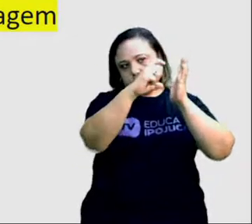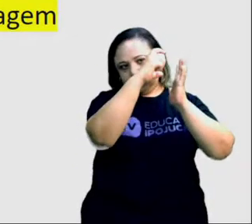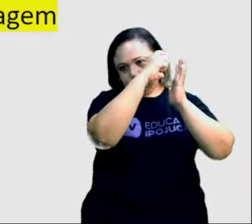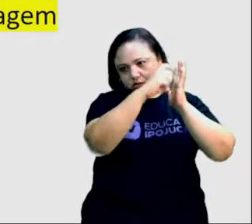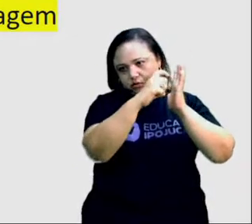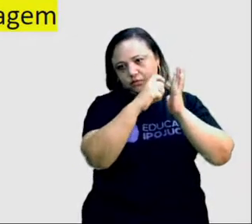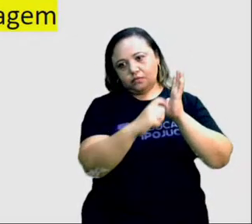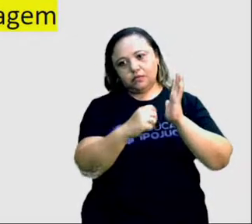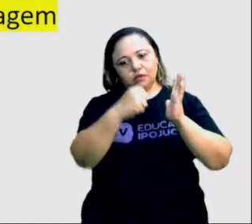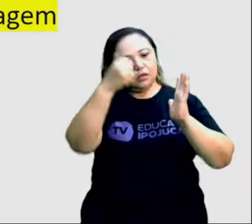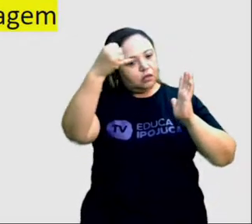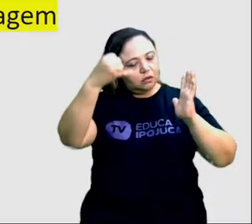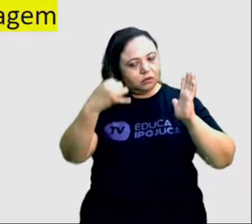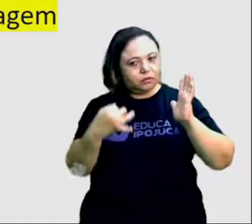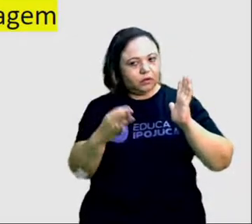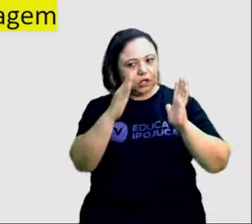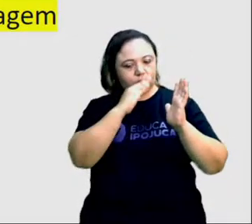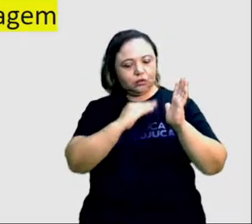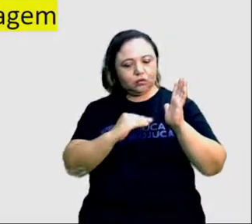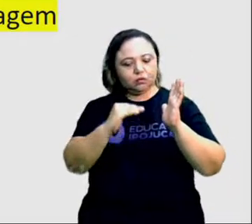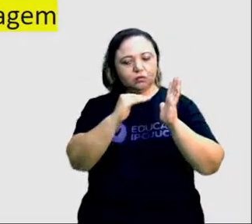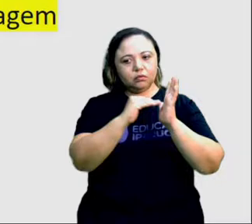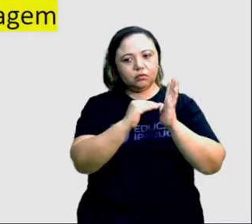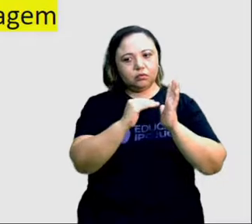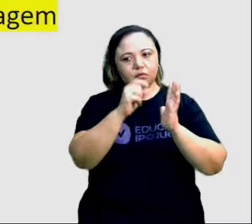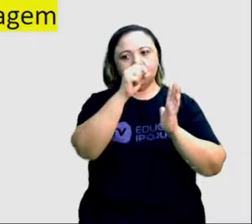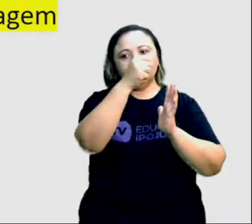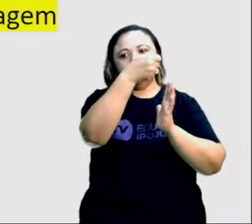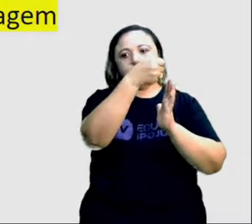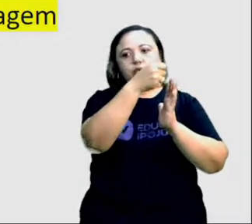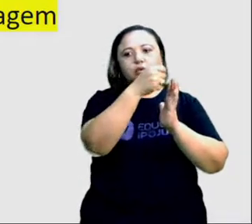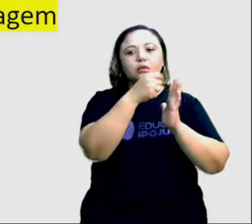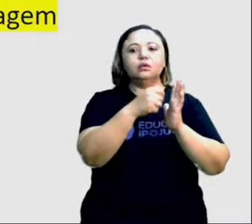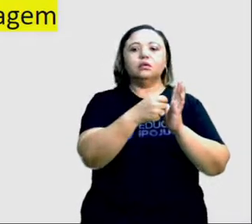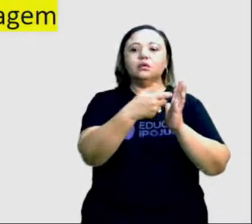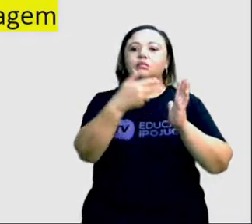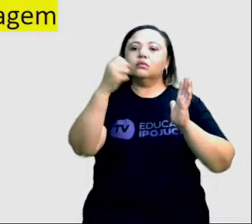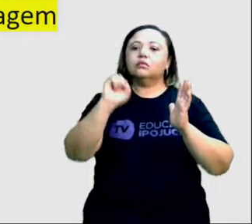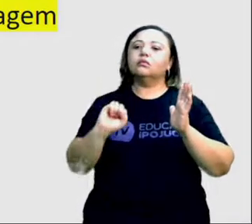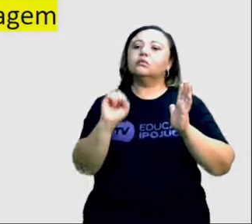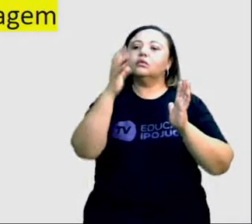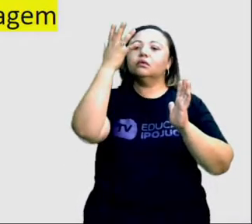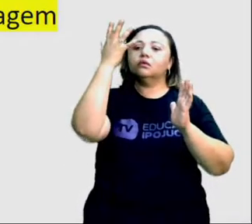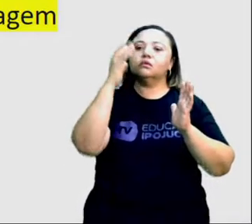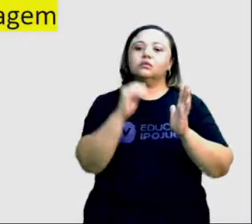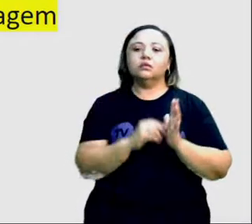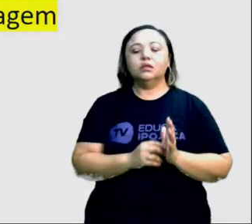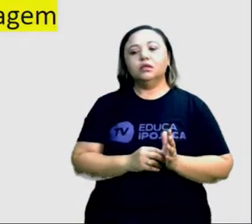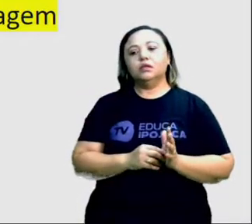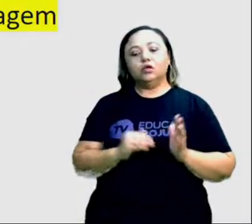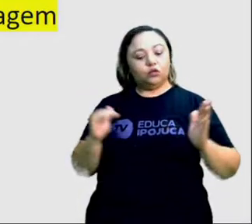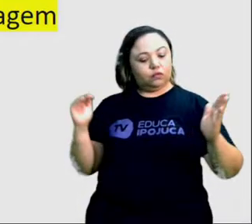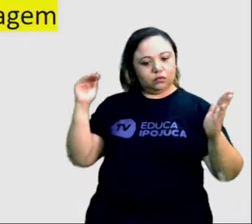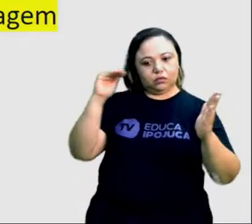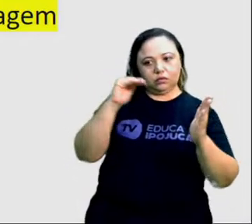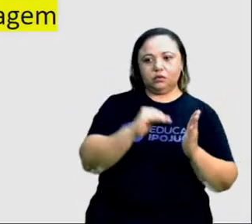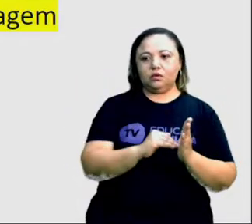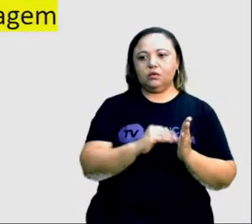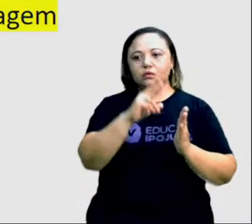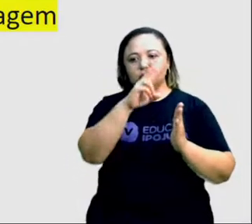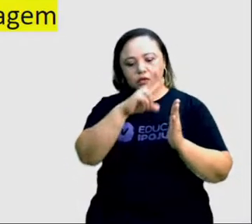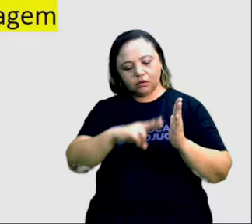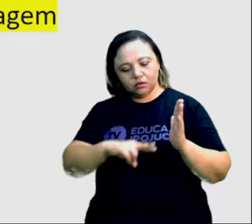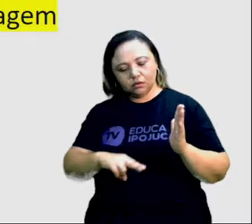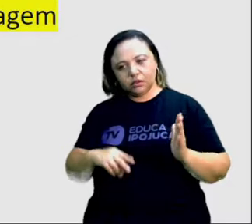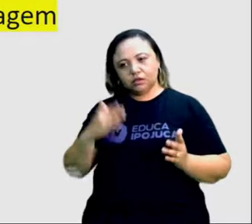toda a síntese do ocorrido, de modo que, no final da leitura, sabe-se a mensagem central do texto, a